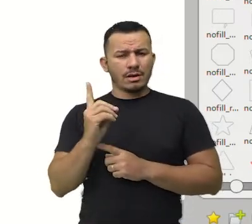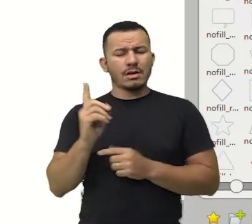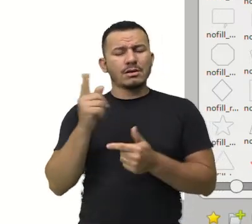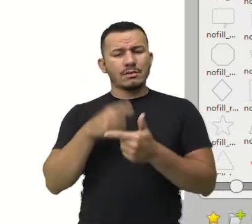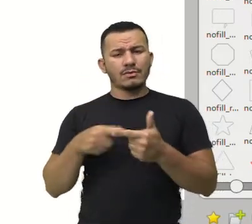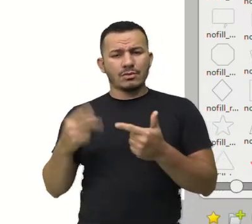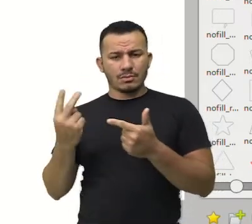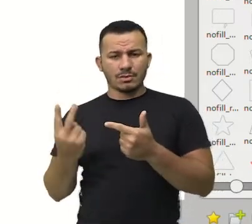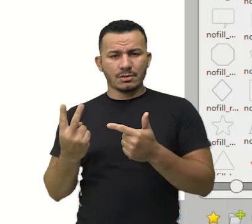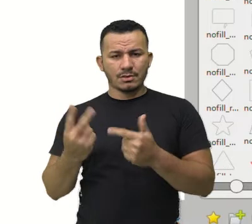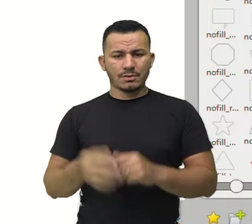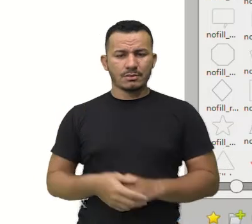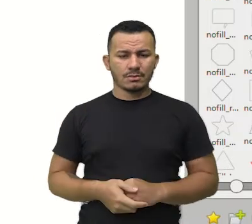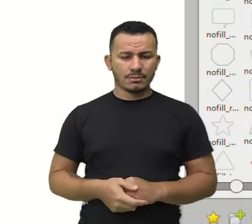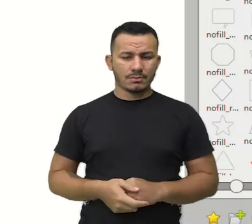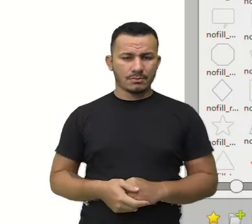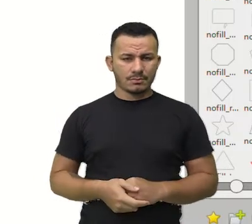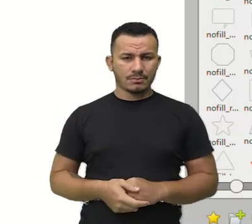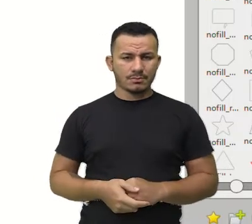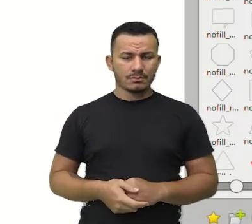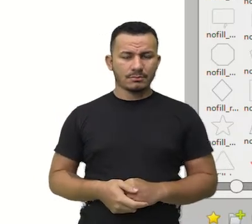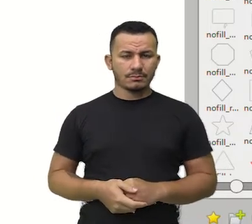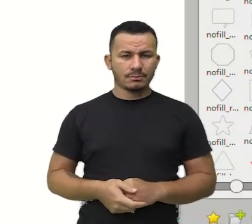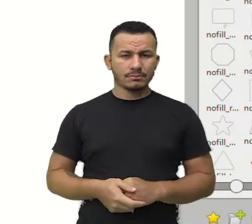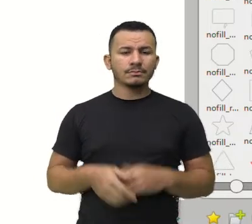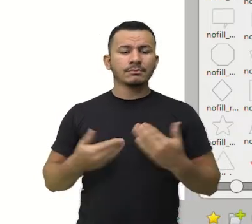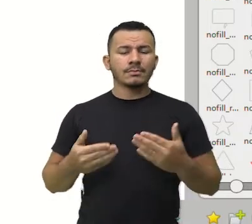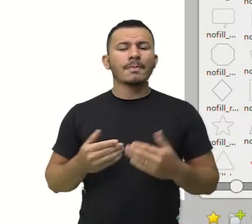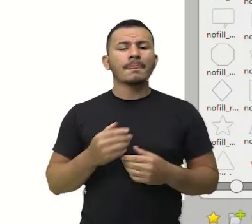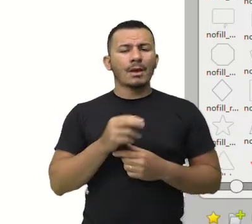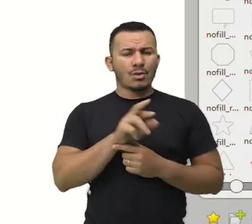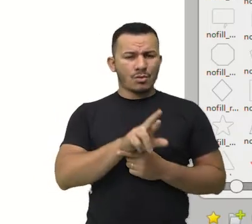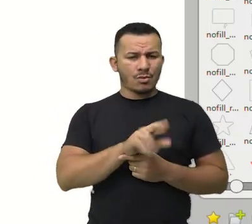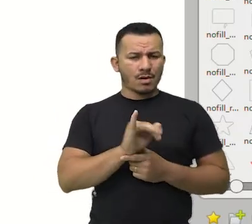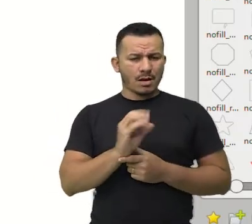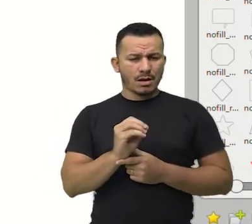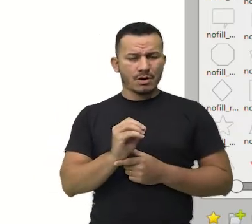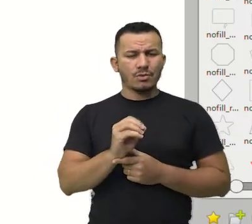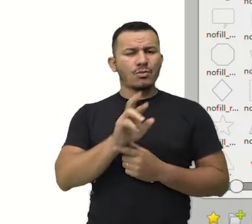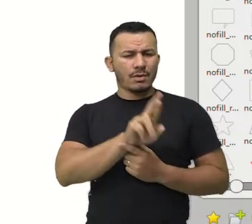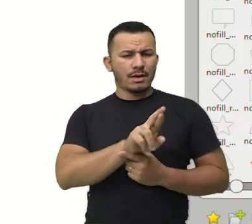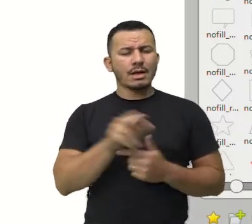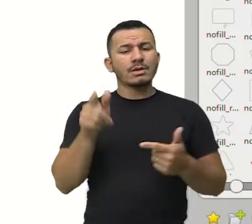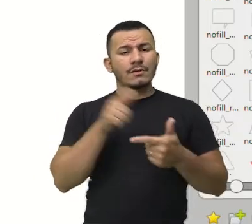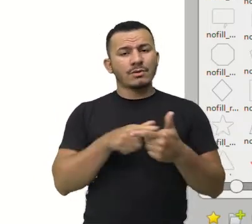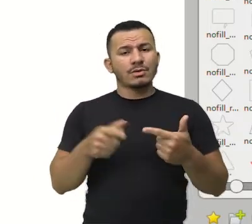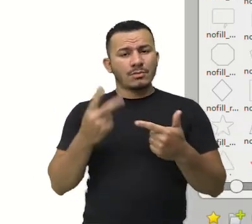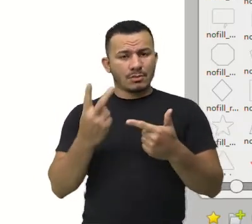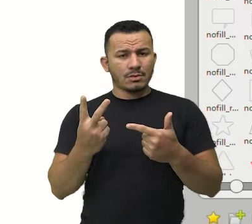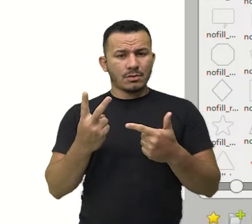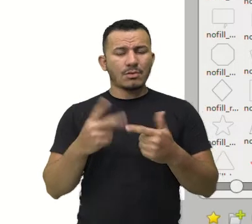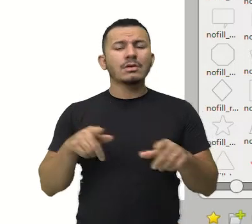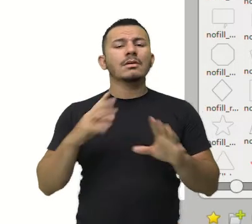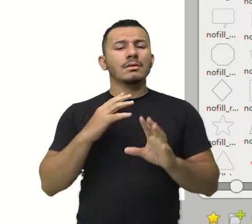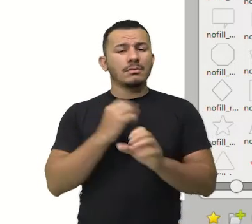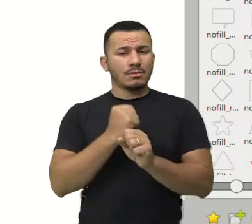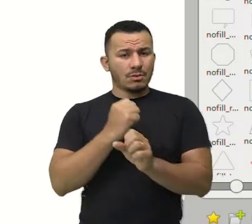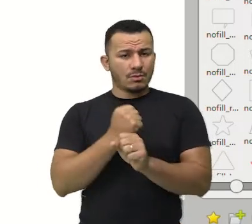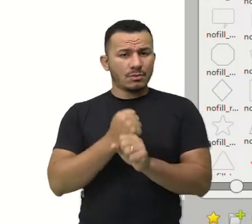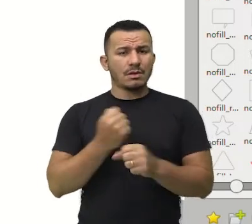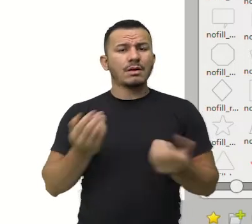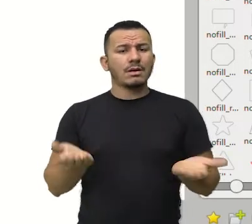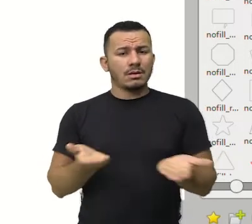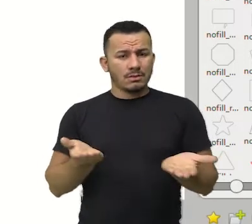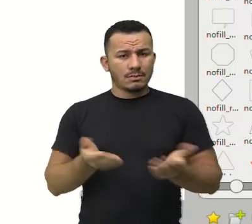o diâmetro dividido por 2. Tá legal? Então, sabendo que o raio é o diâmetro dividido por 2,